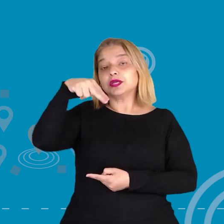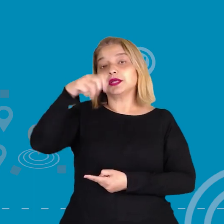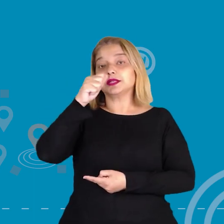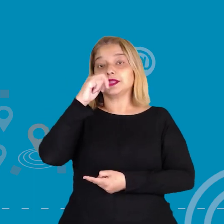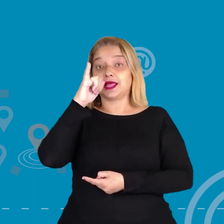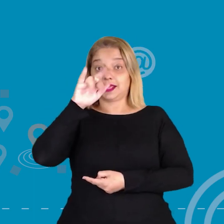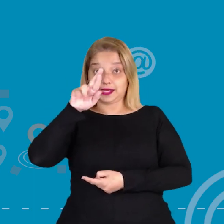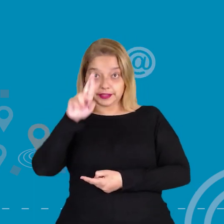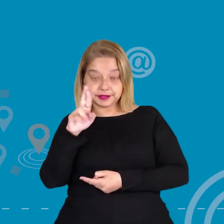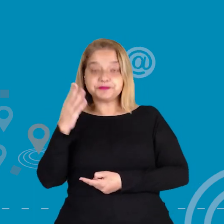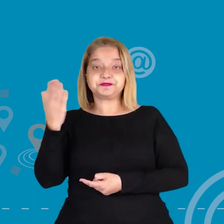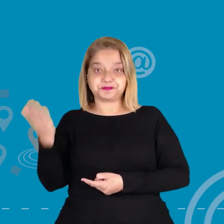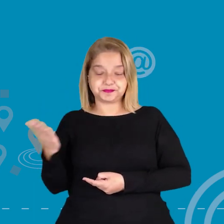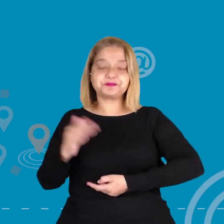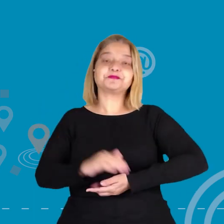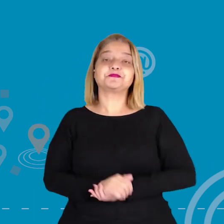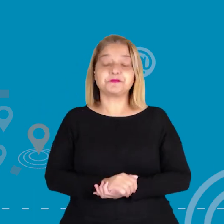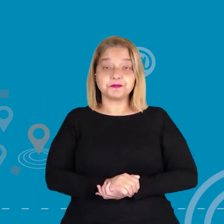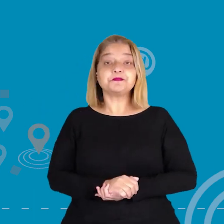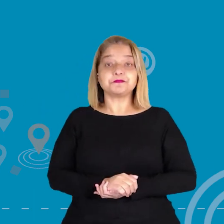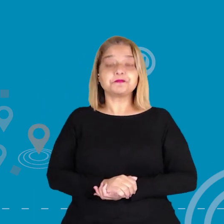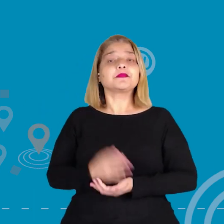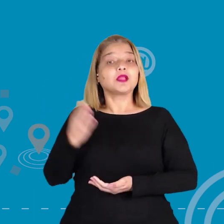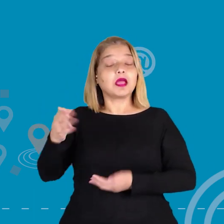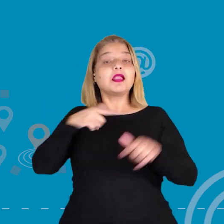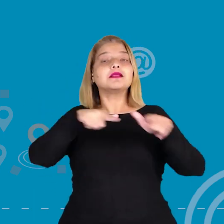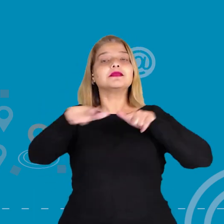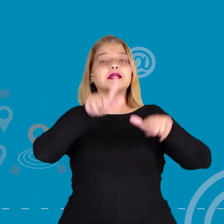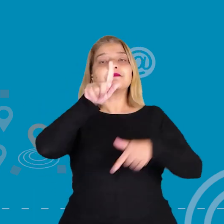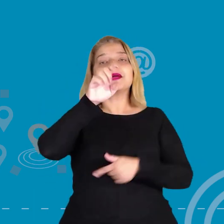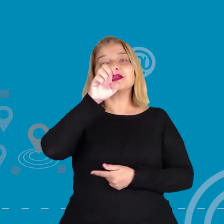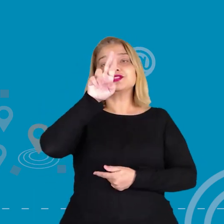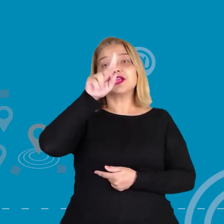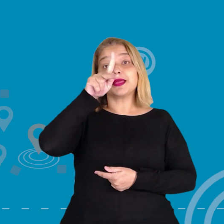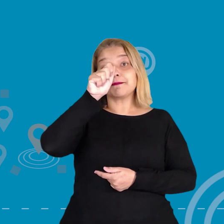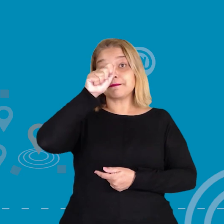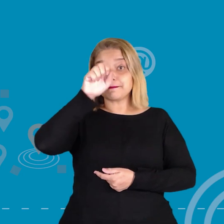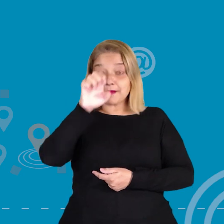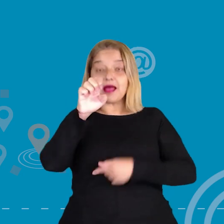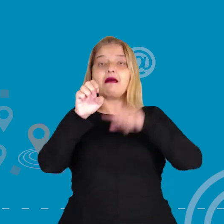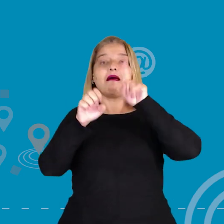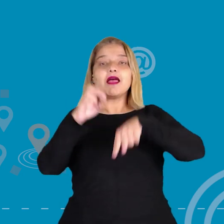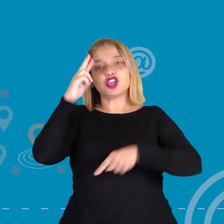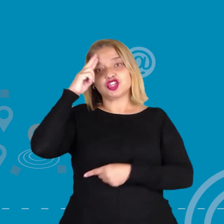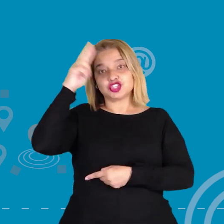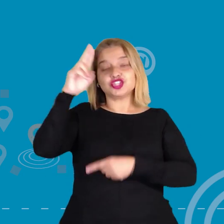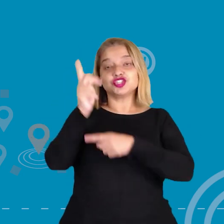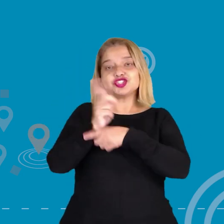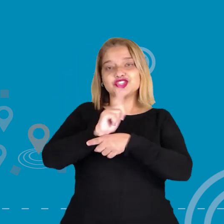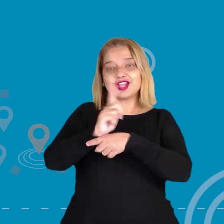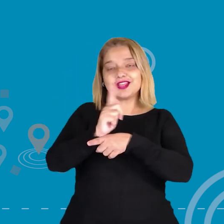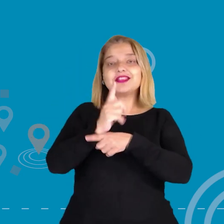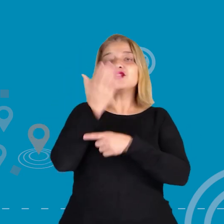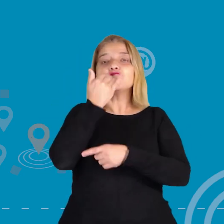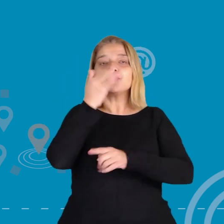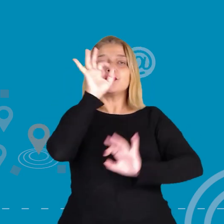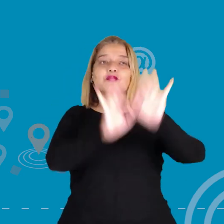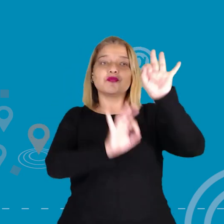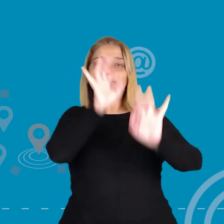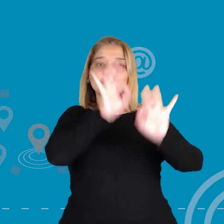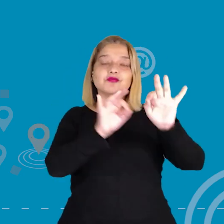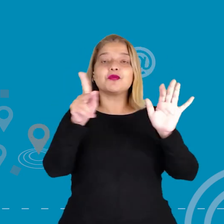nutricionista Naira Augusta de Araújo Almeida Gomes. Ela atua na GERPAI, Gerência do Programa de